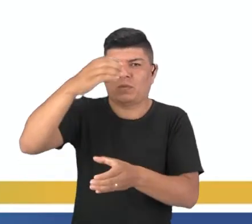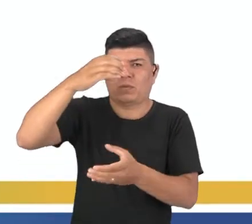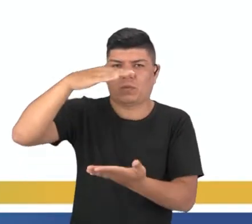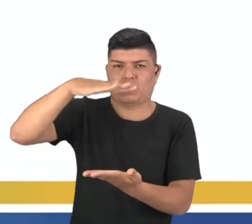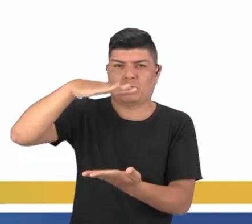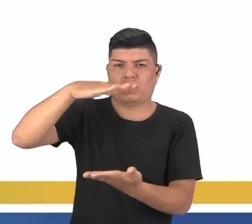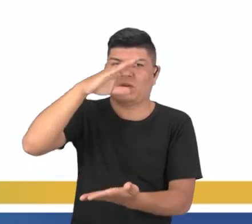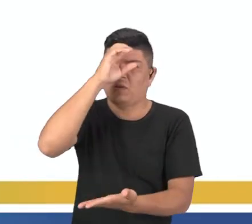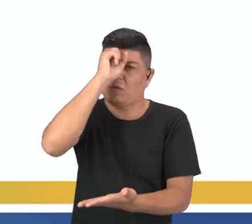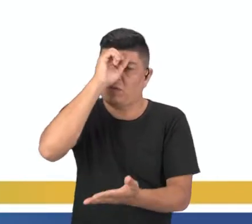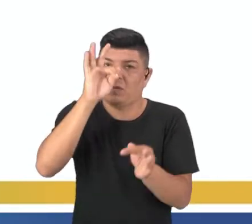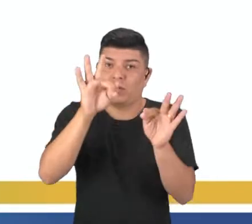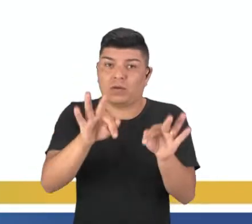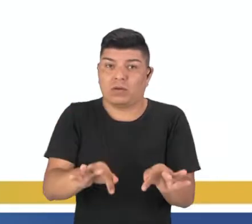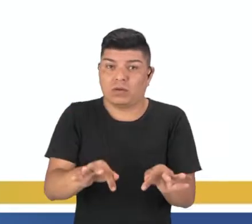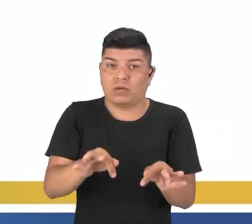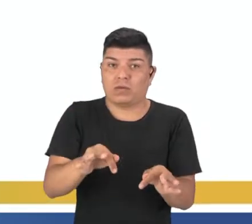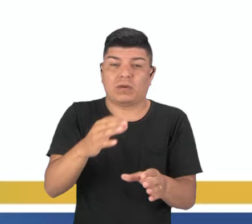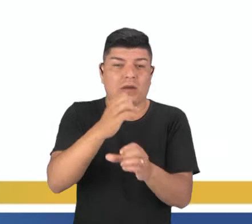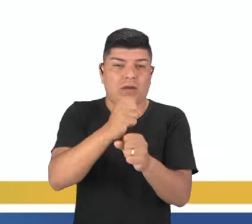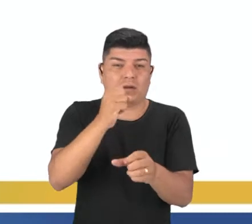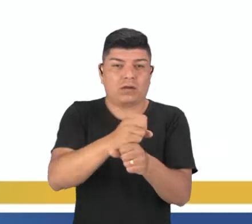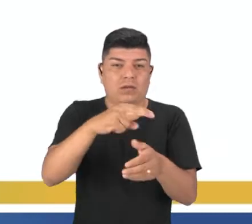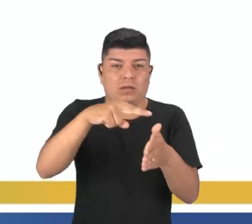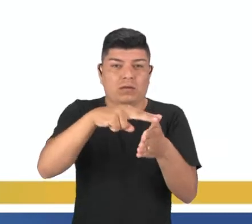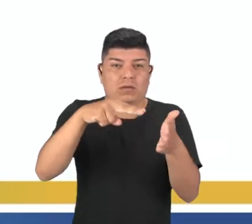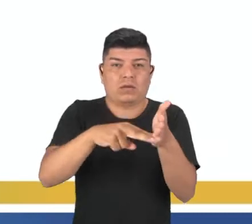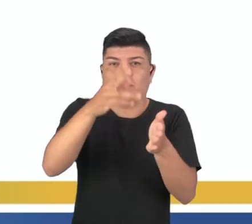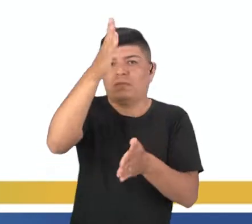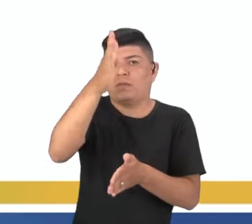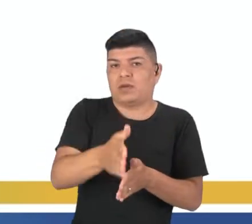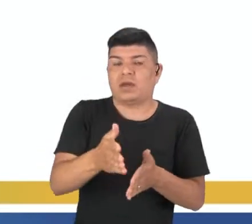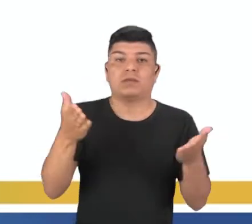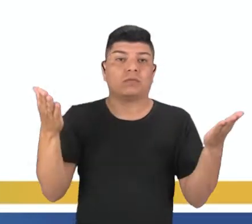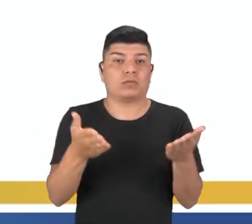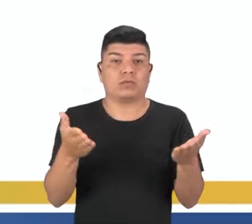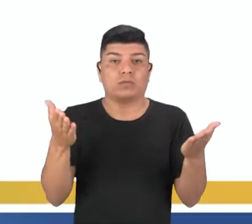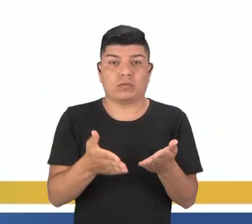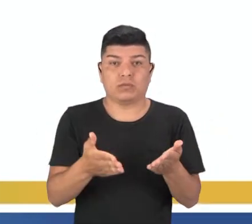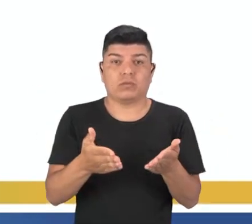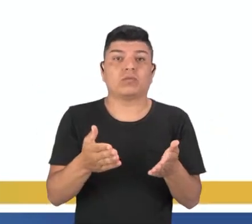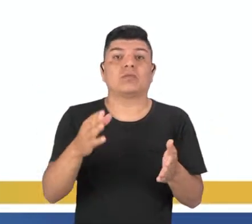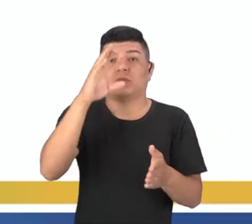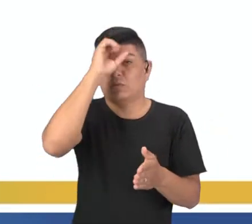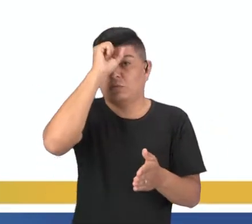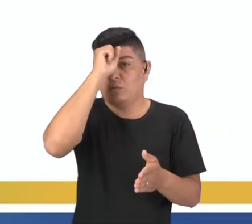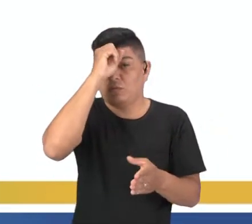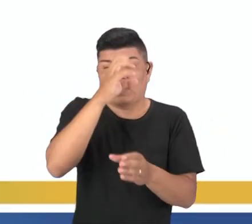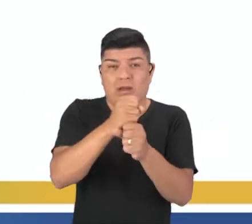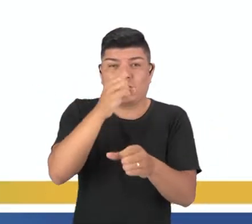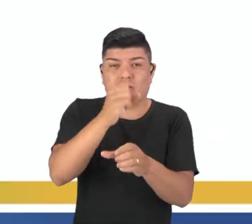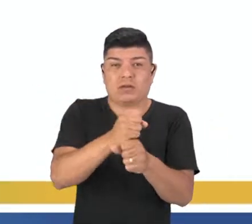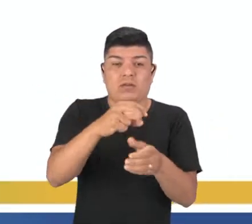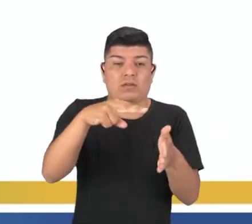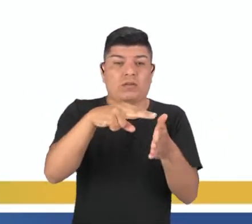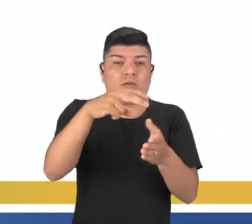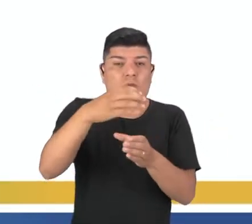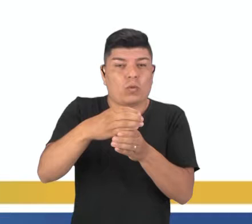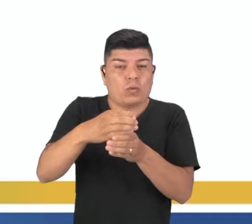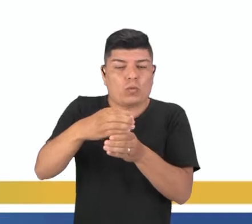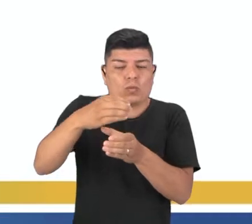aula aqui você aprendeu como calcular o volume de um prisma reto, lembra? Então hoje, nessa aula nós aprenderemos a calcular o volume